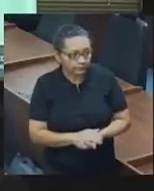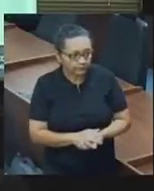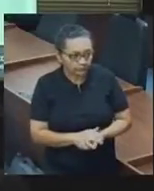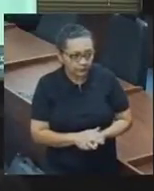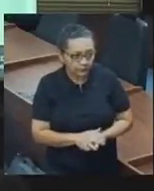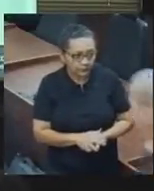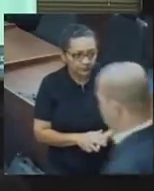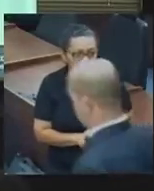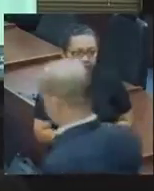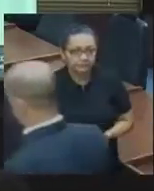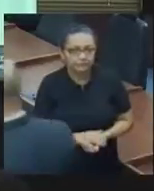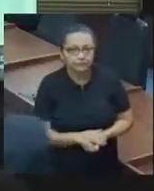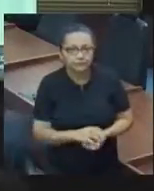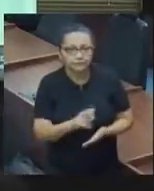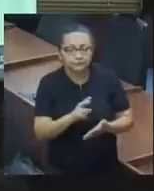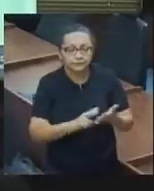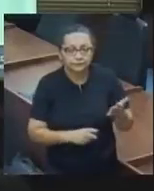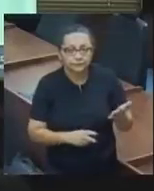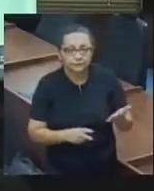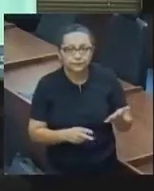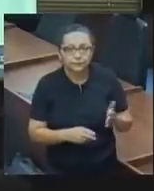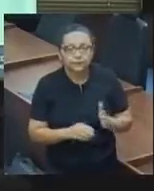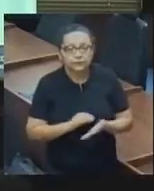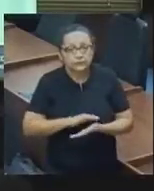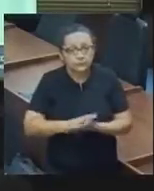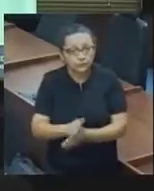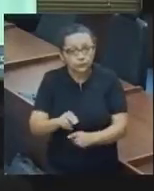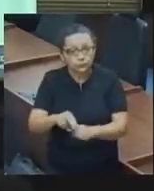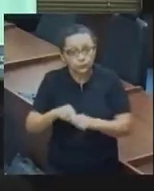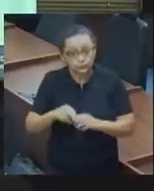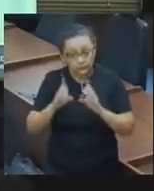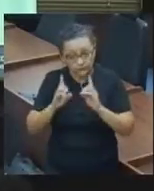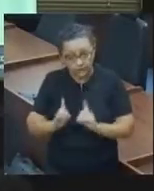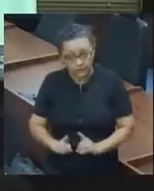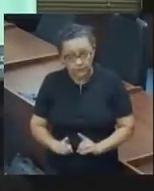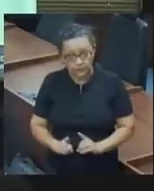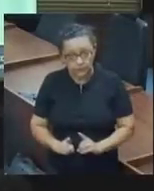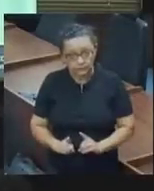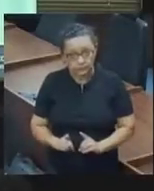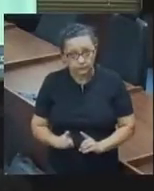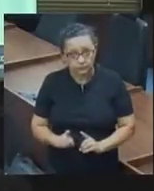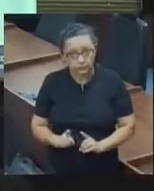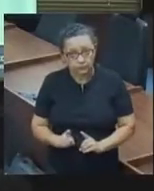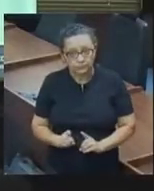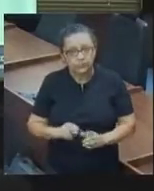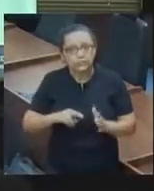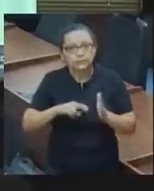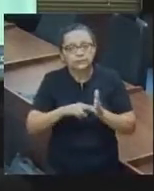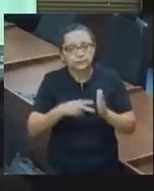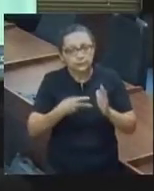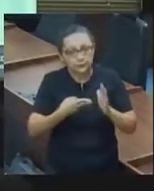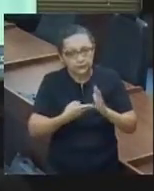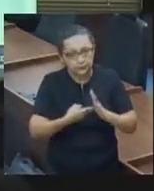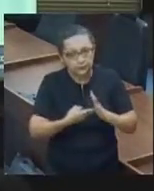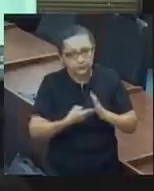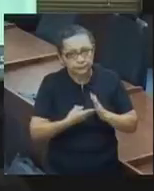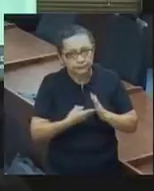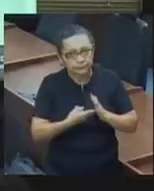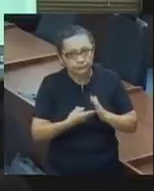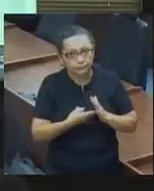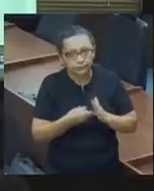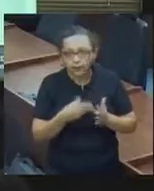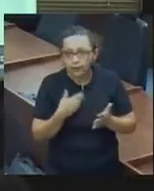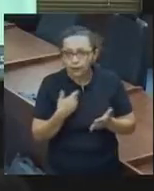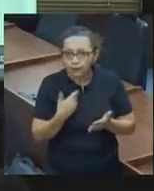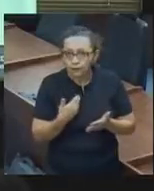mais extremo discriminação por motivo de deficiência significa qualquer